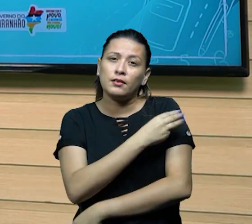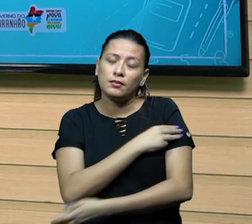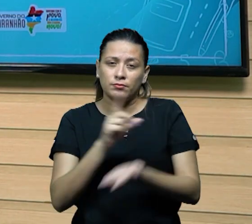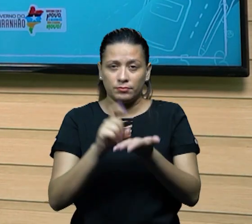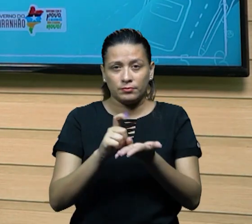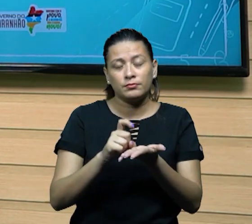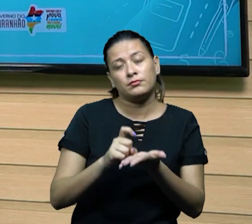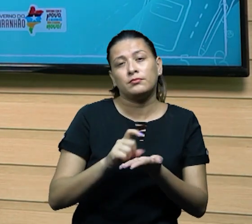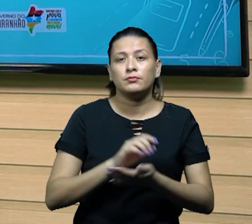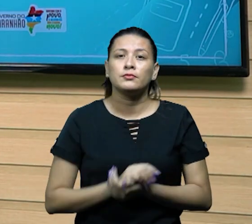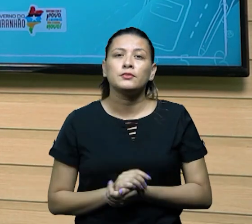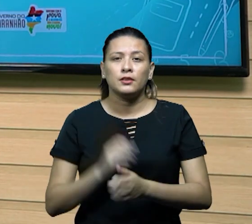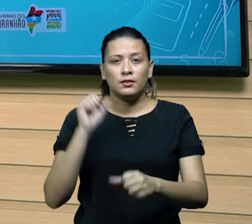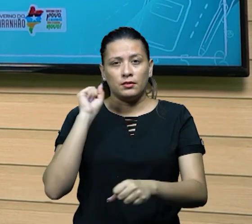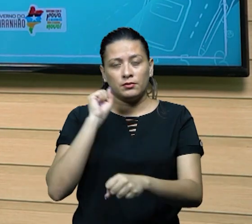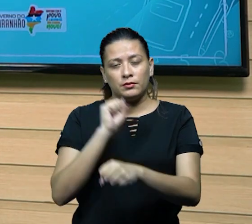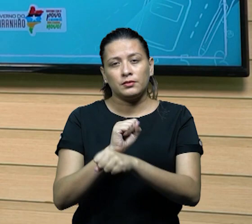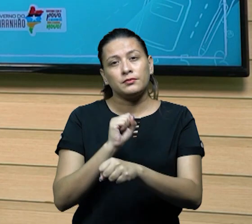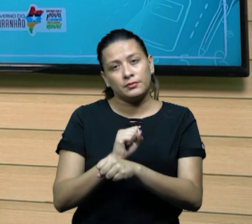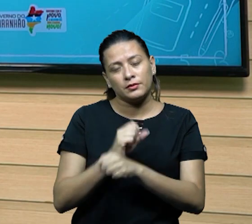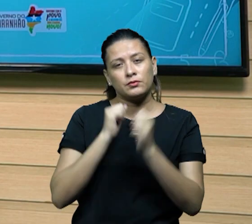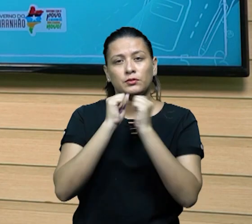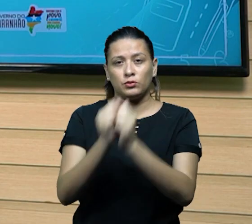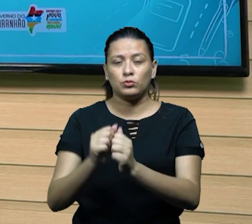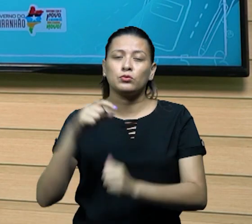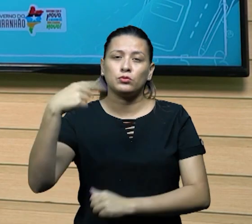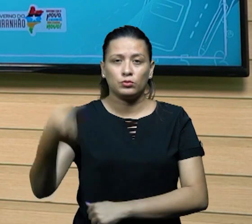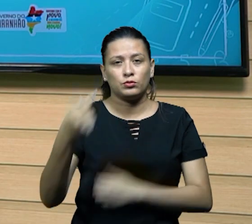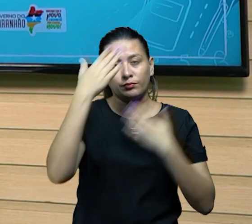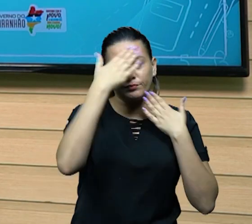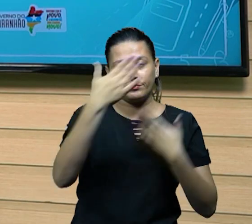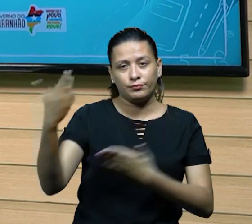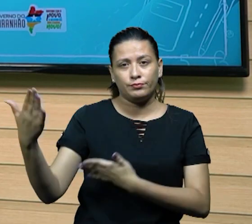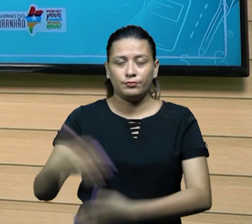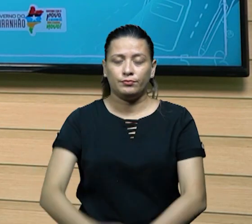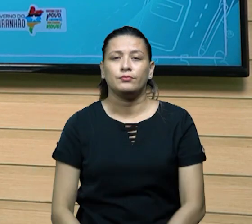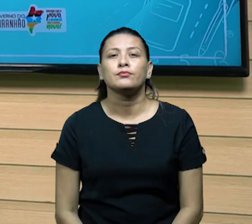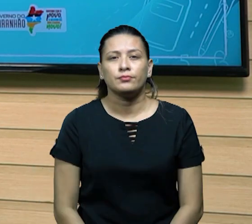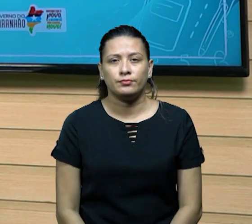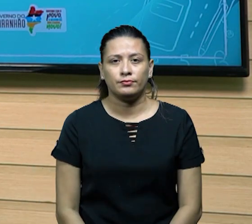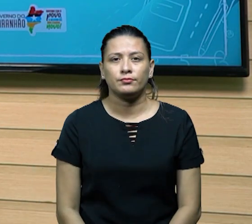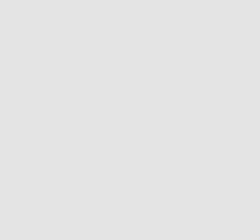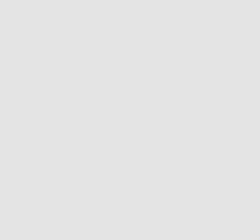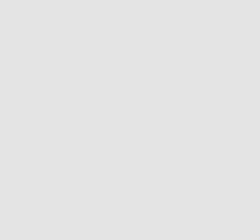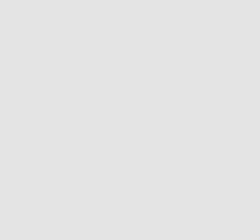máscara, use o álcool em gel, que em breve estaremos juntos novamente. Meu muito obrigado.